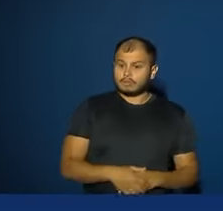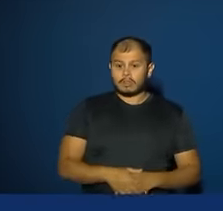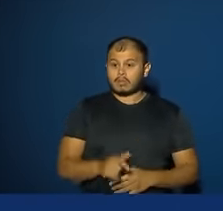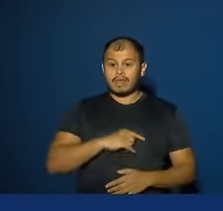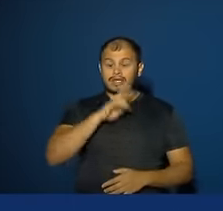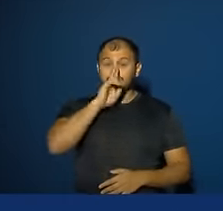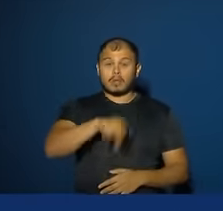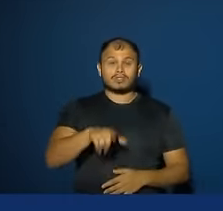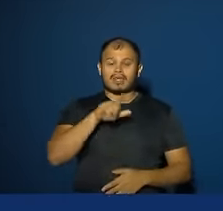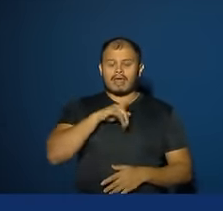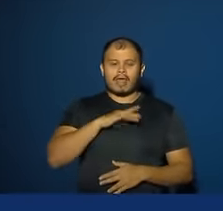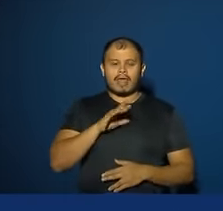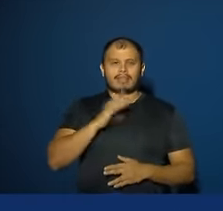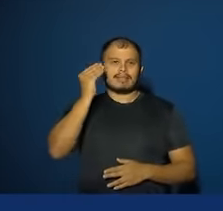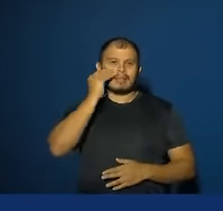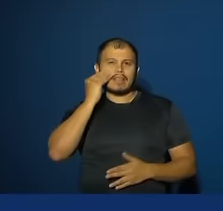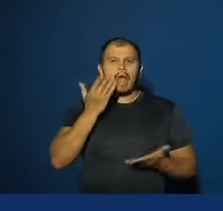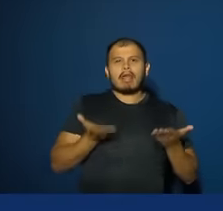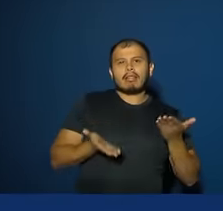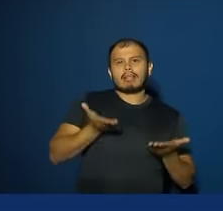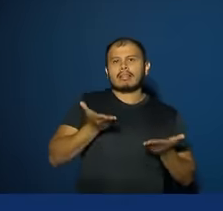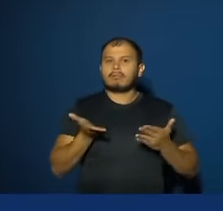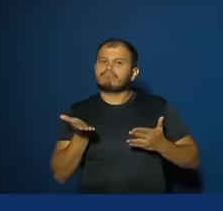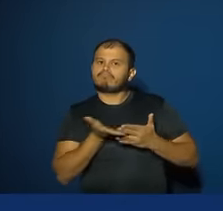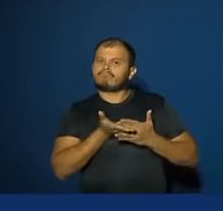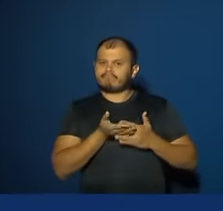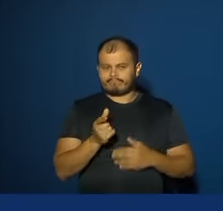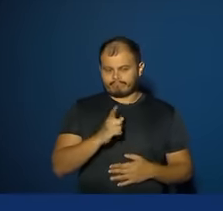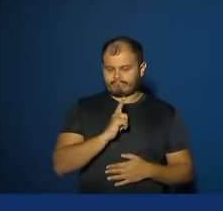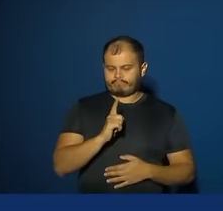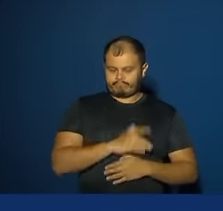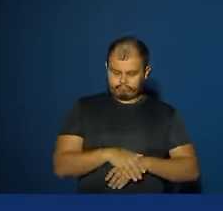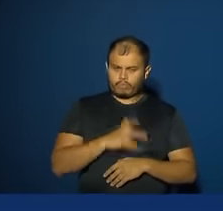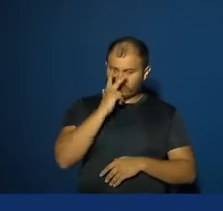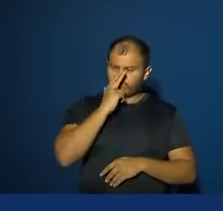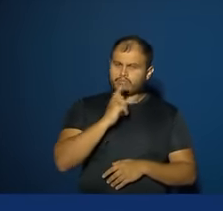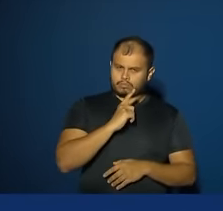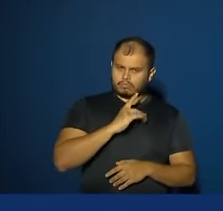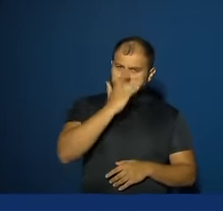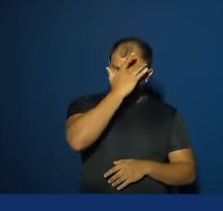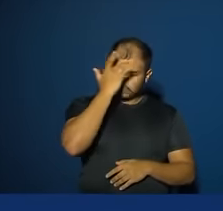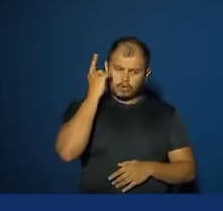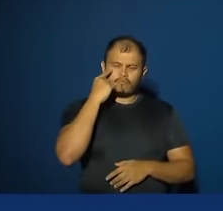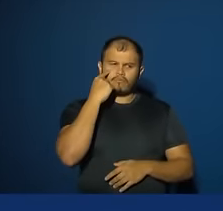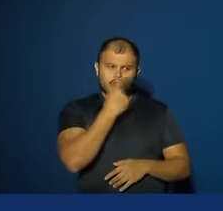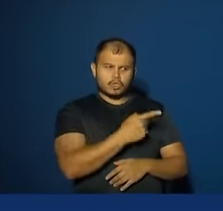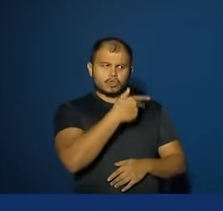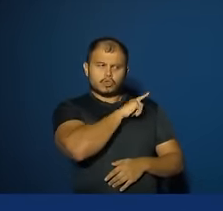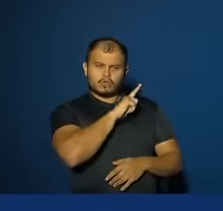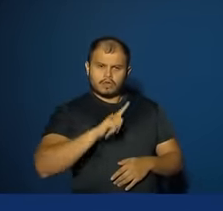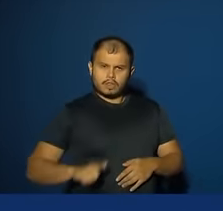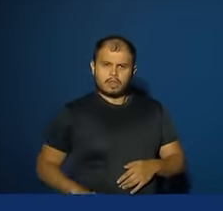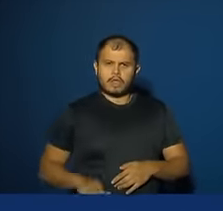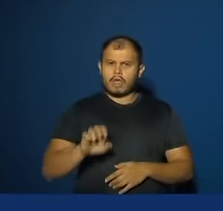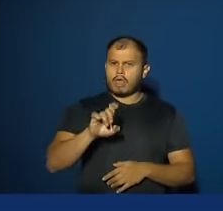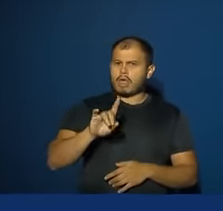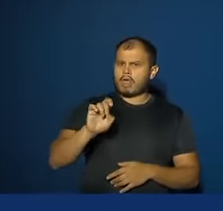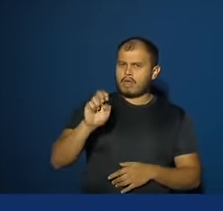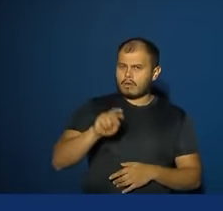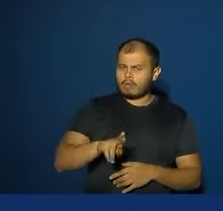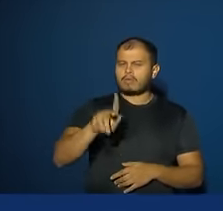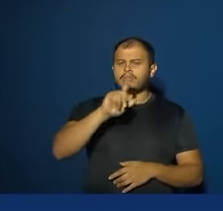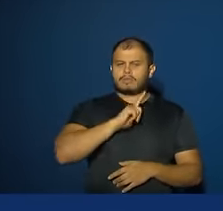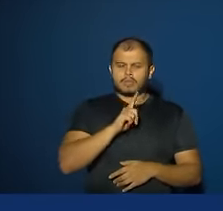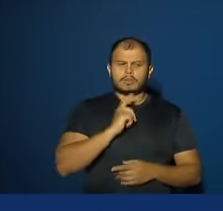tá no meio eh eu acho tem gente consciente disso eu vejo o próprio Governador Hélder muito preocupado em Como criar uma